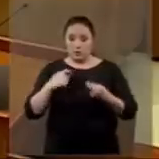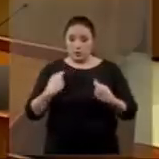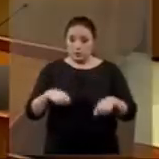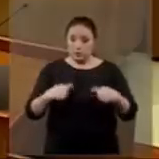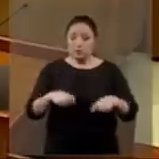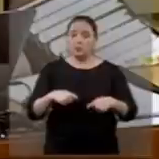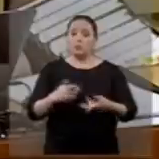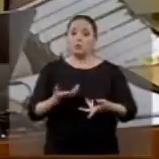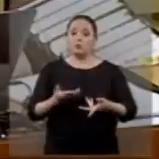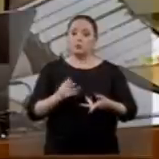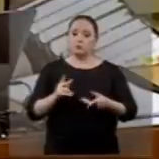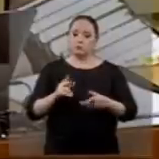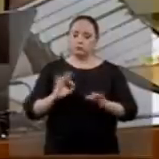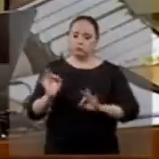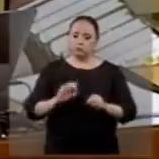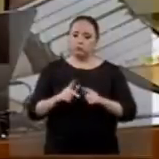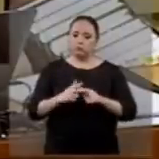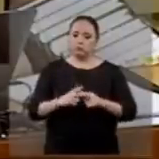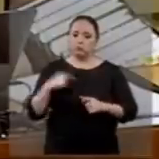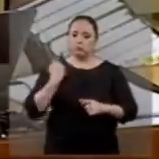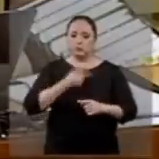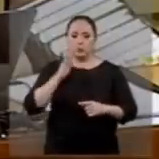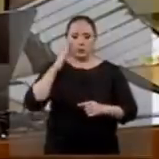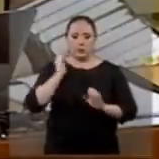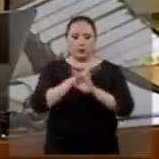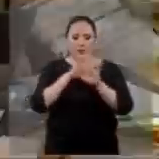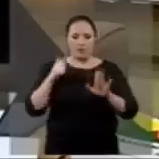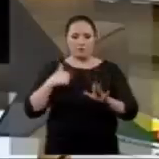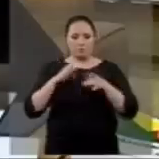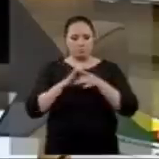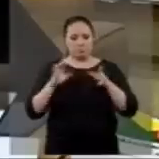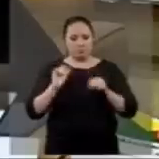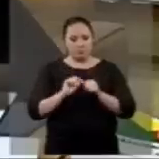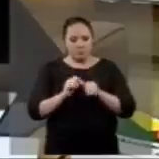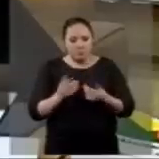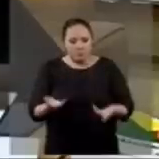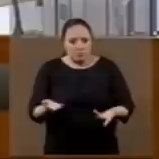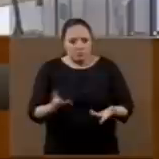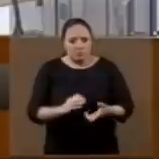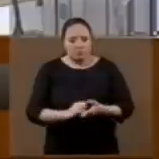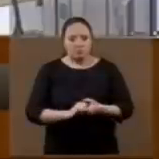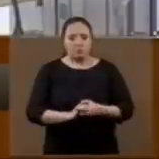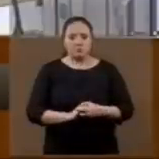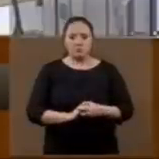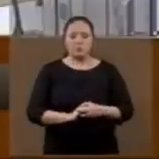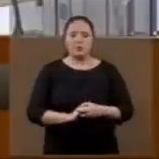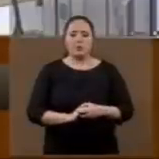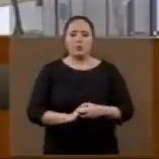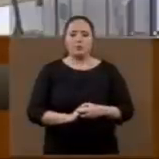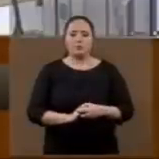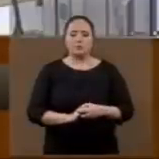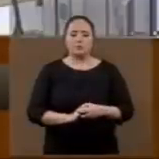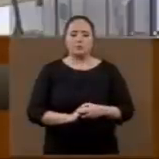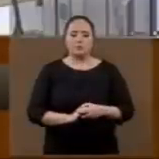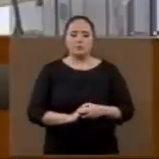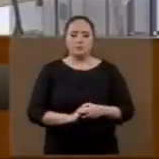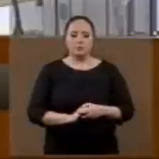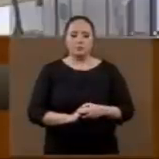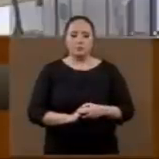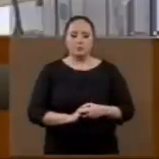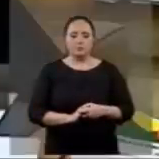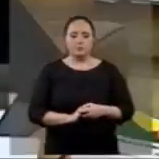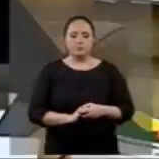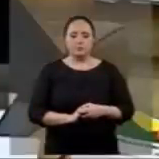necessidade de reformular para que cheguemos ao entendimento, eu estou disposto a fazê-lo. Então, podemos construir isso e traremos ainda. Porque, se